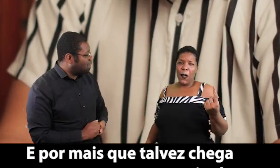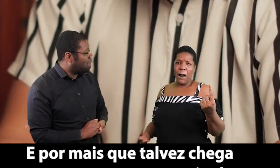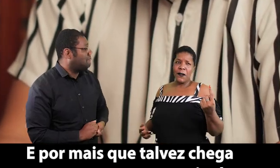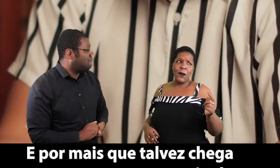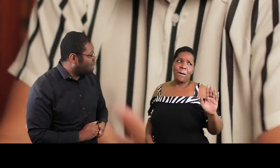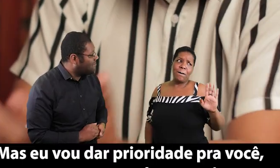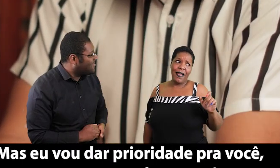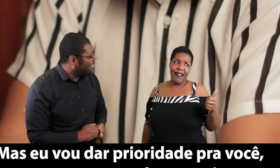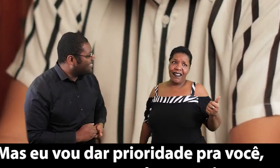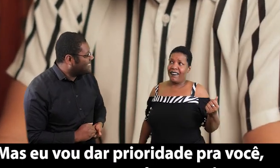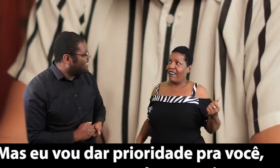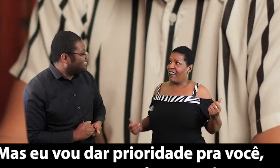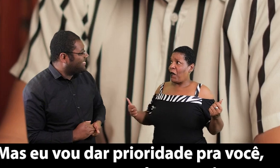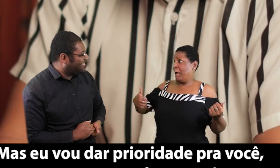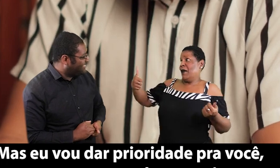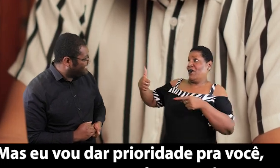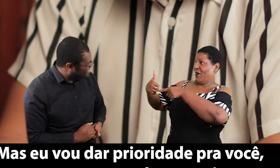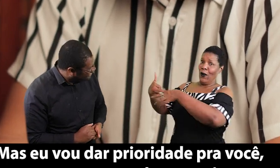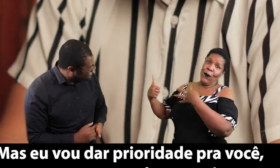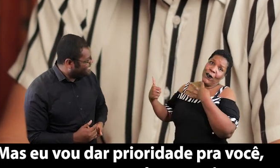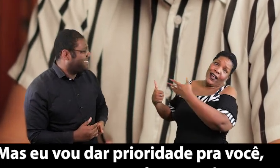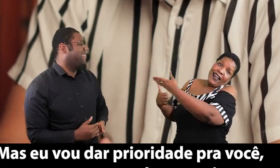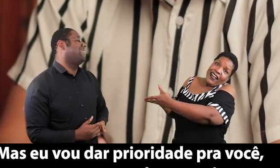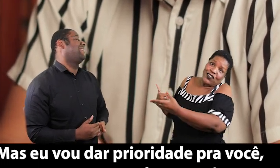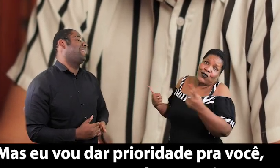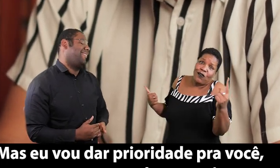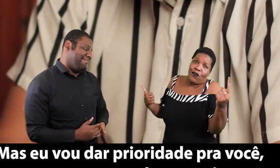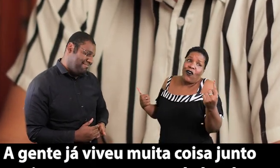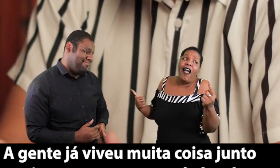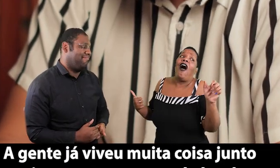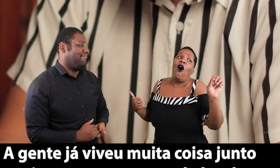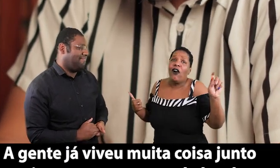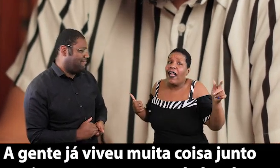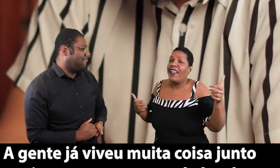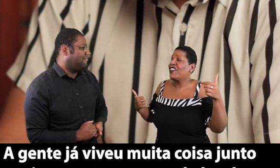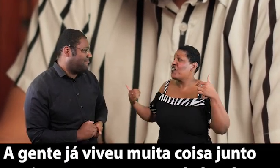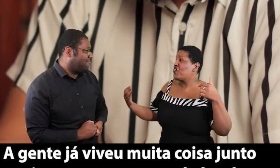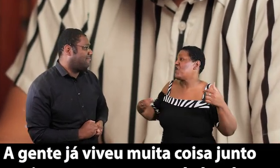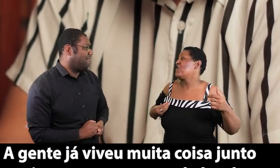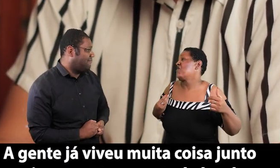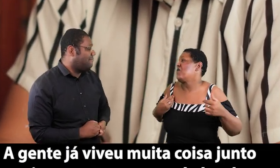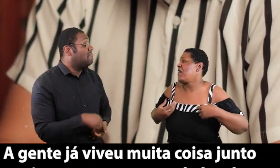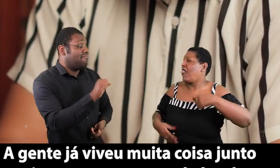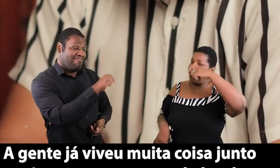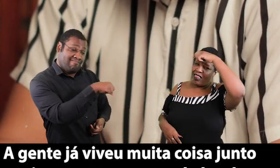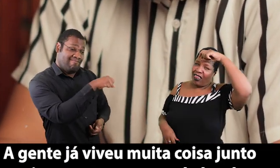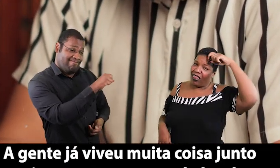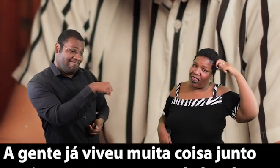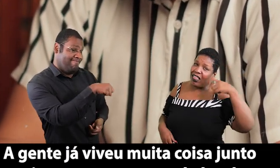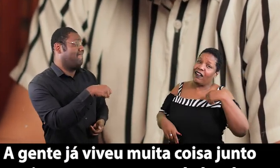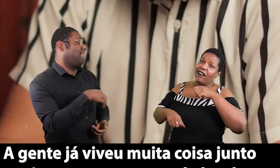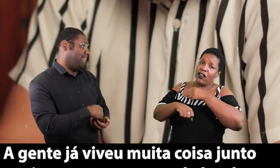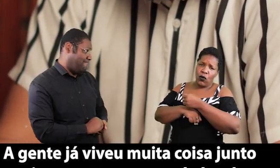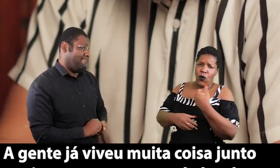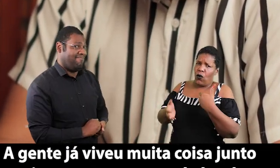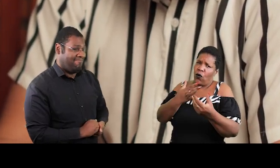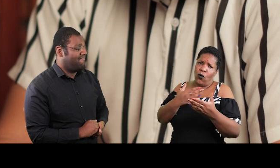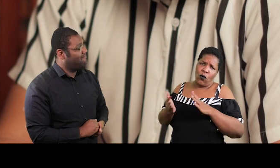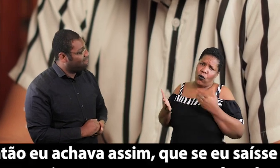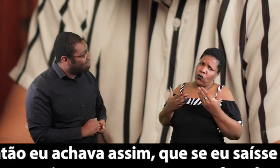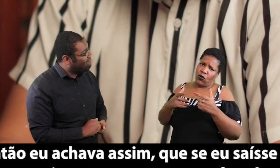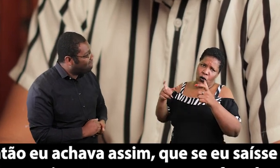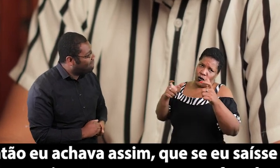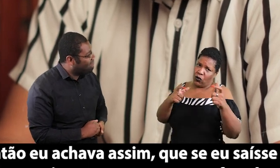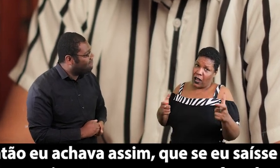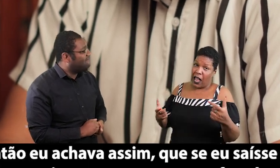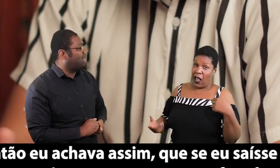muito bem, mas eu vou dar prioridade por você, porque eu conheço você, a gente já viveu muita coisa junto, né? Sim, sim. E isso acontece em todo local.